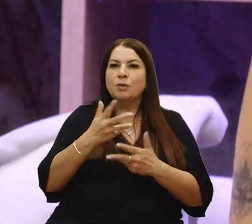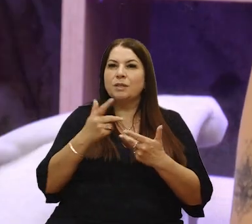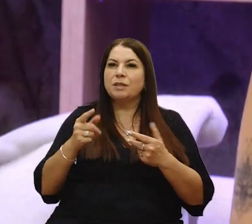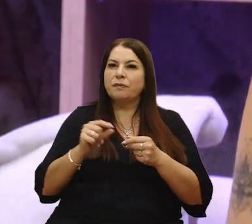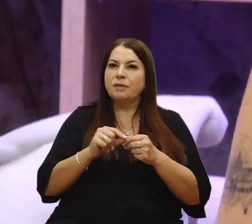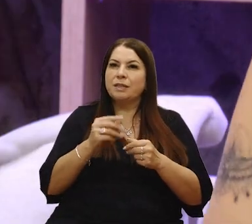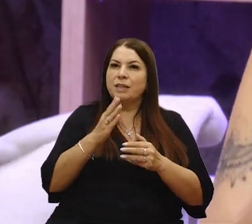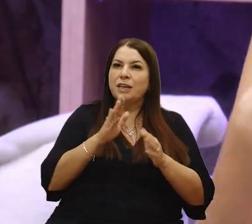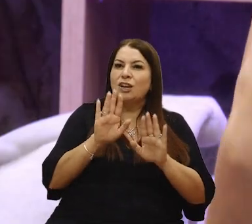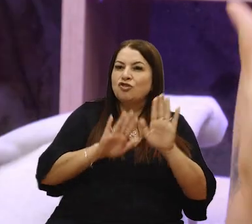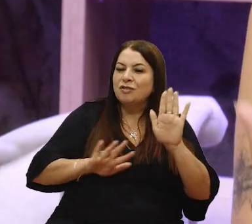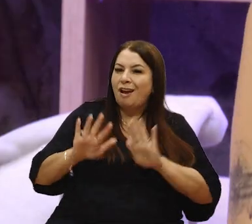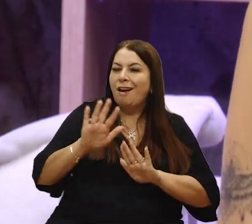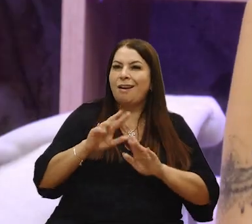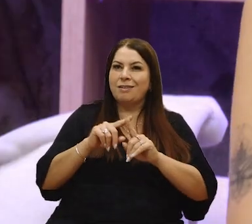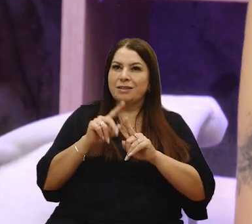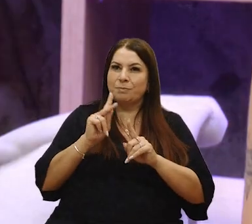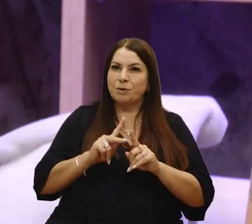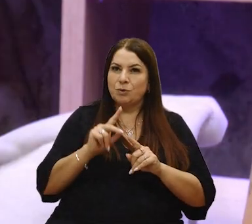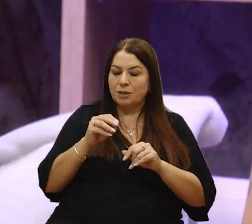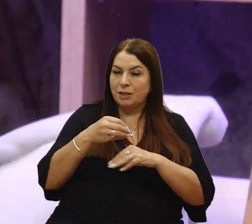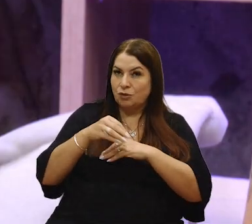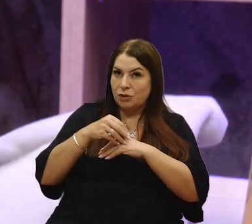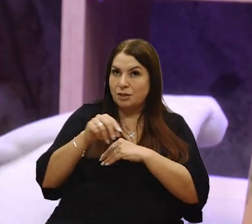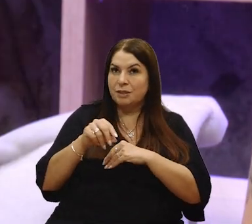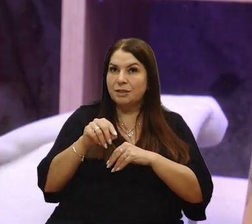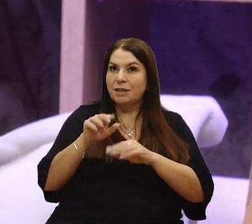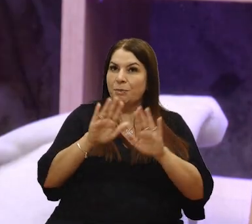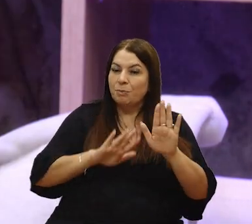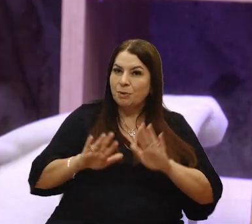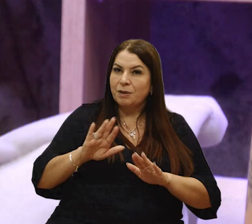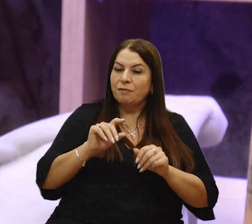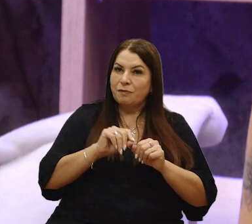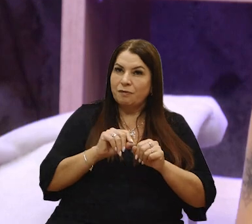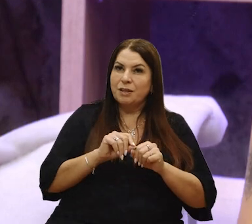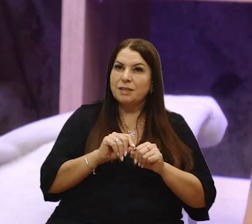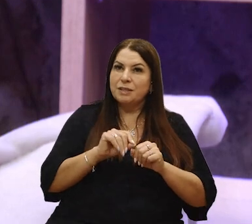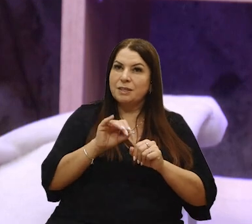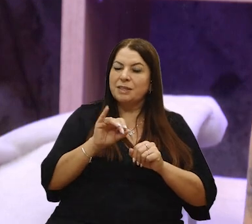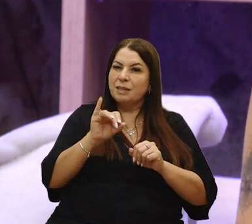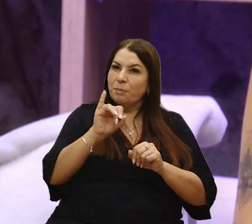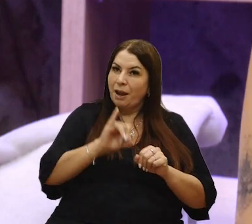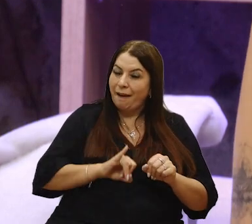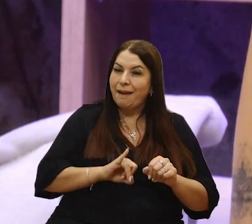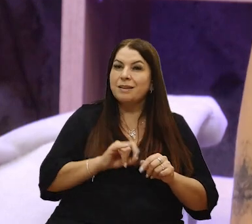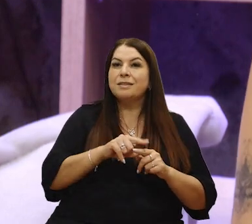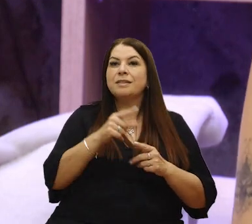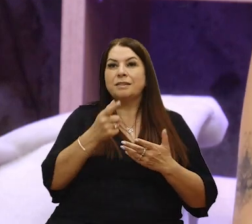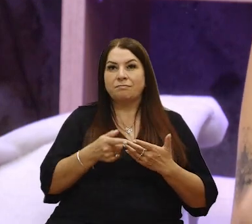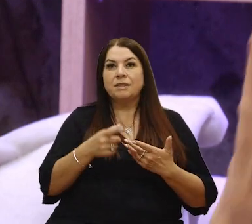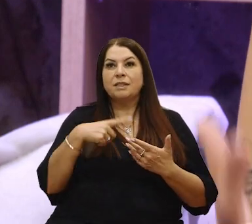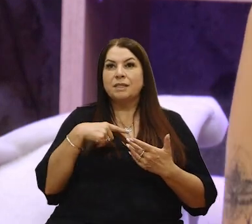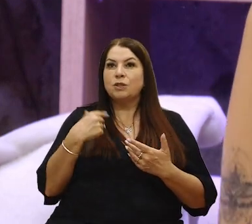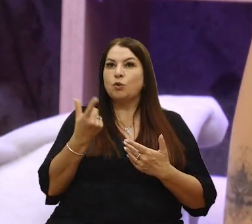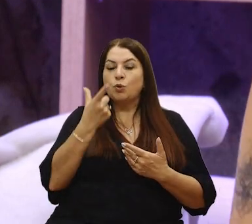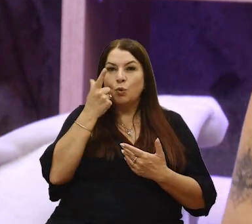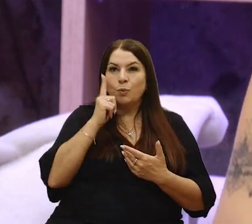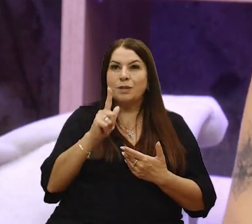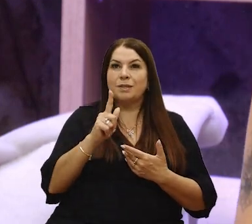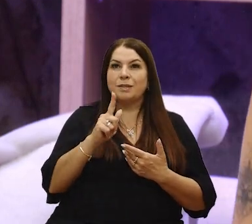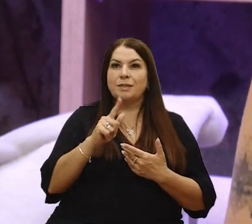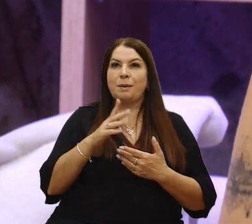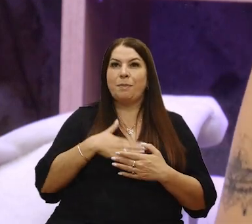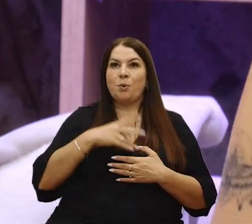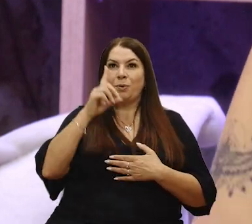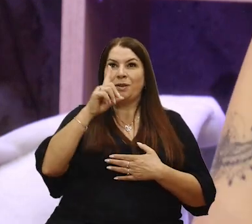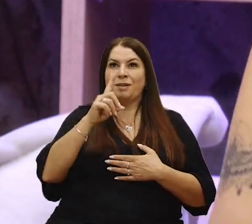peso acontecendo. Então, a gente tá fazendo a dieta, essas pacientes que têm indicação, né, de perda de peso, faz a dieta, perde peso, e a Clau sabe,